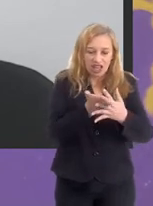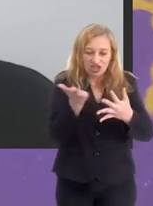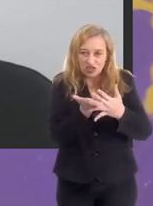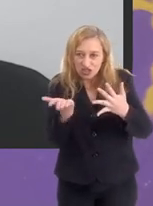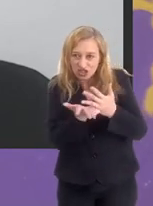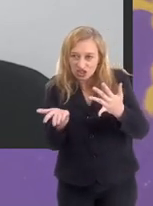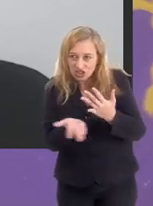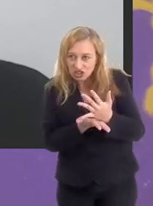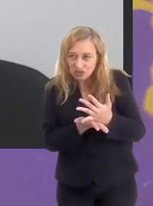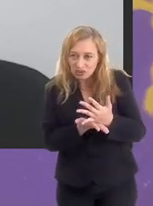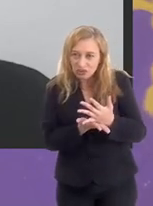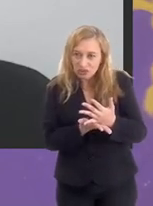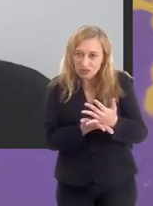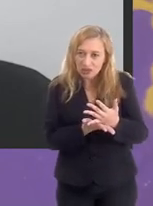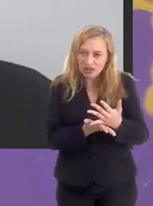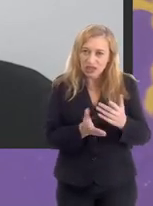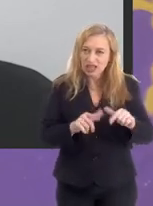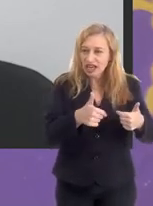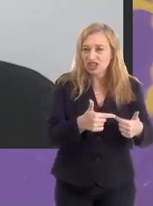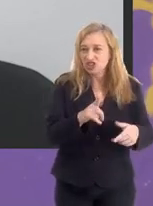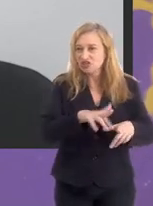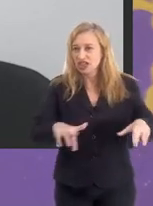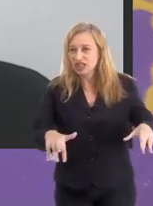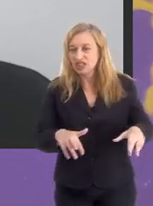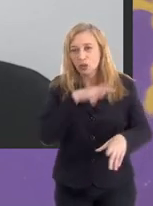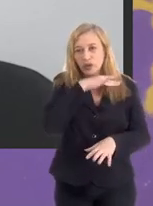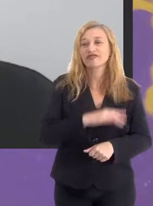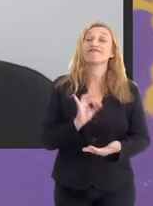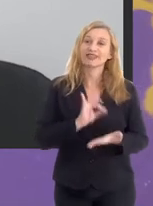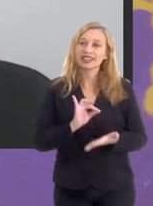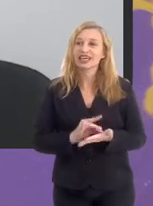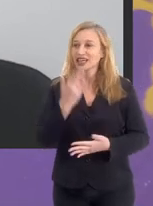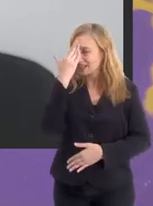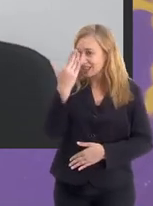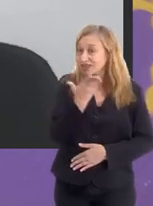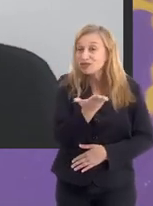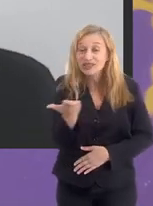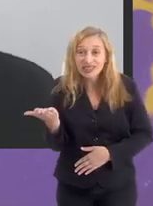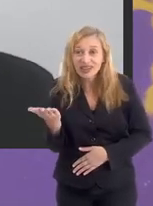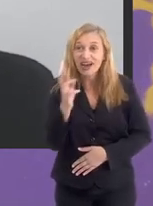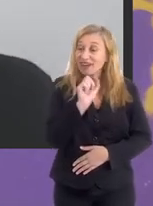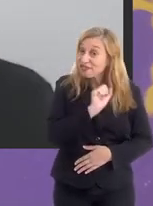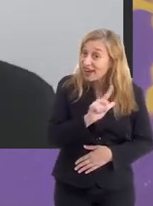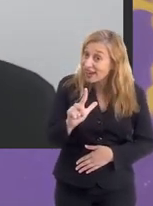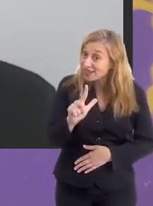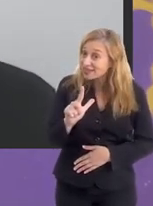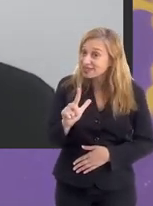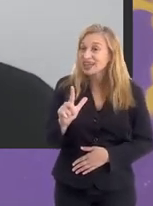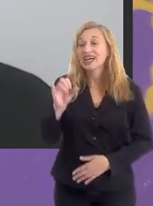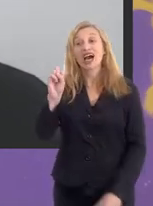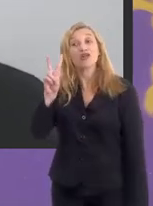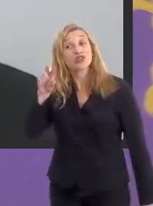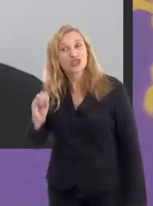fatiada cada fatia um sabor diferente e em comum todas estão estragados É verdade eu quero agradecer a você